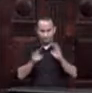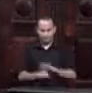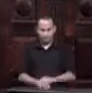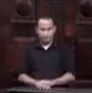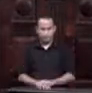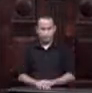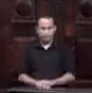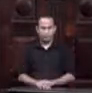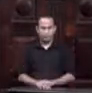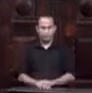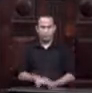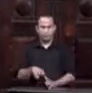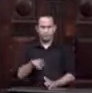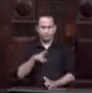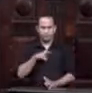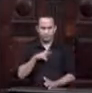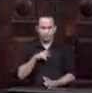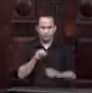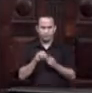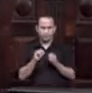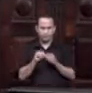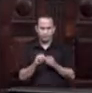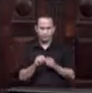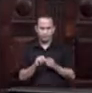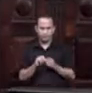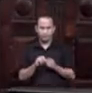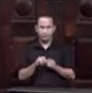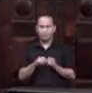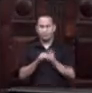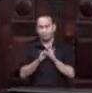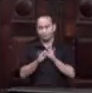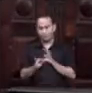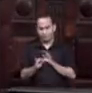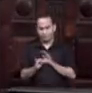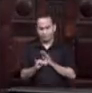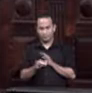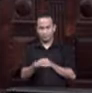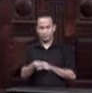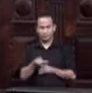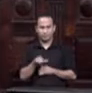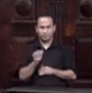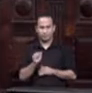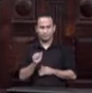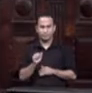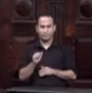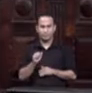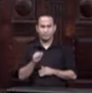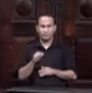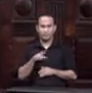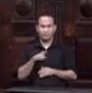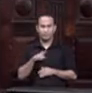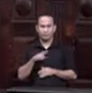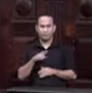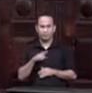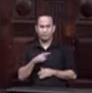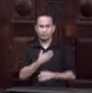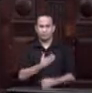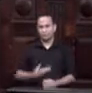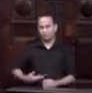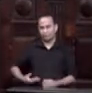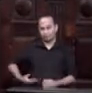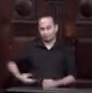a partir do momento que se criaram essas leis, no chamado pacote de maldade do governador